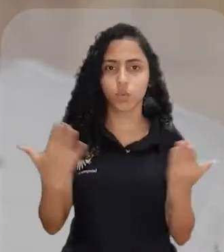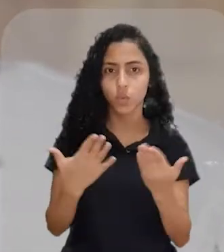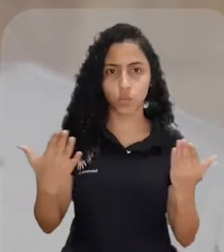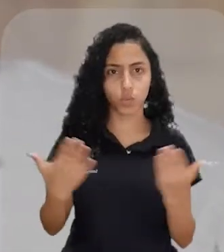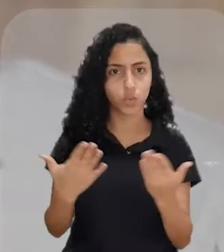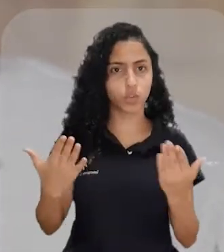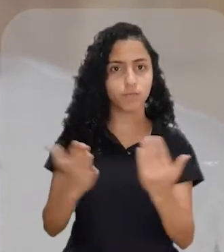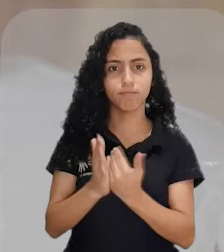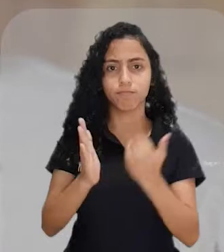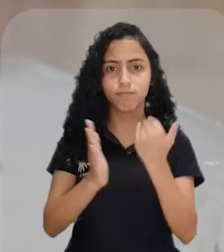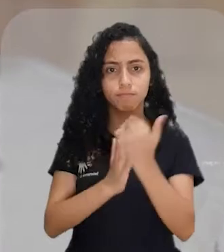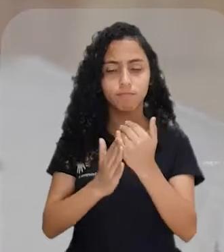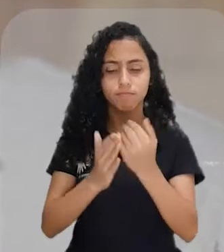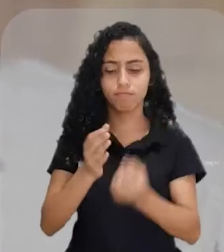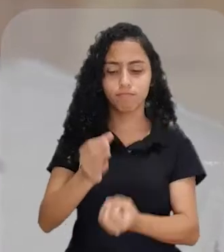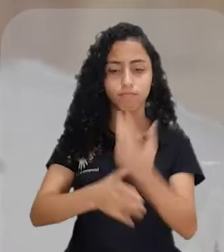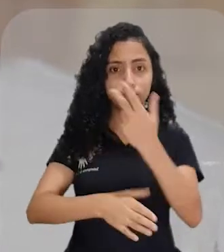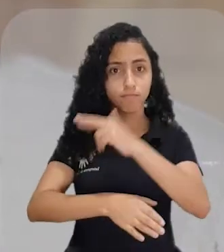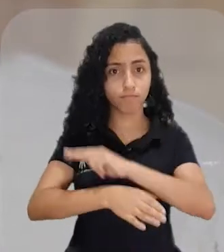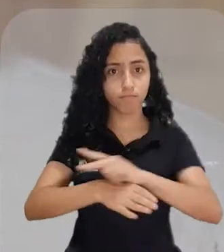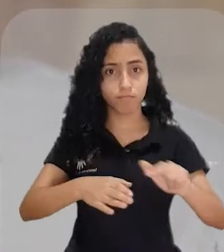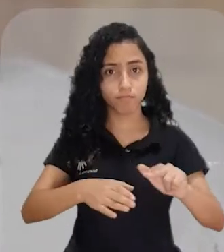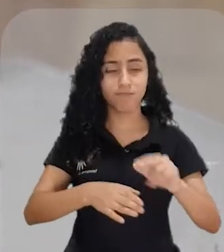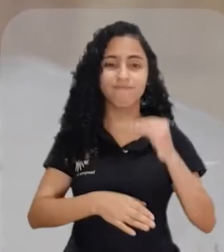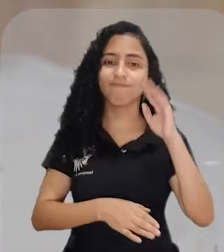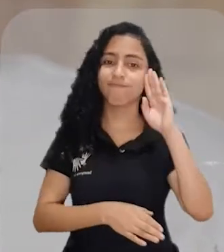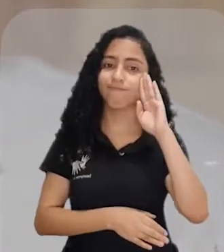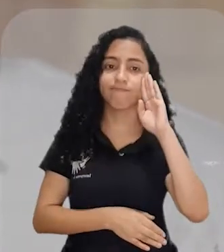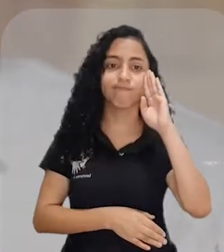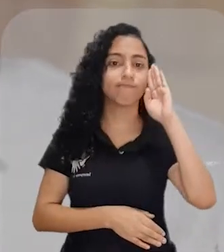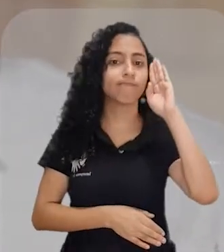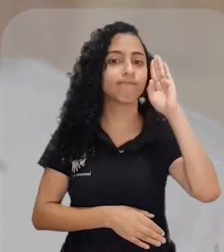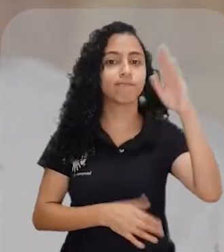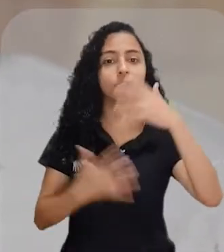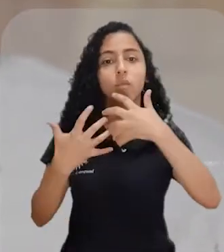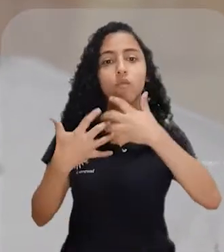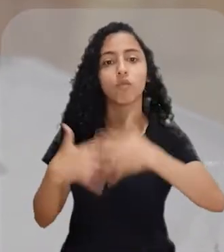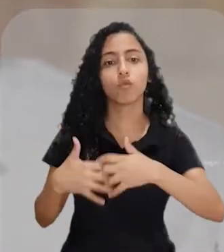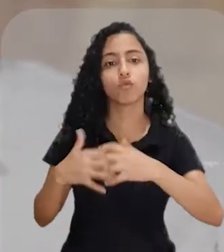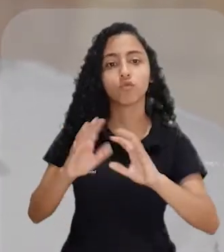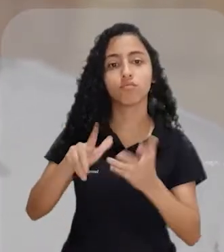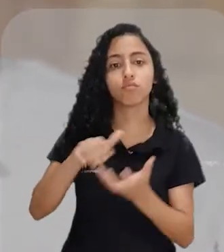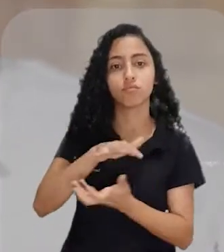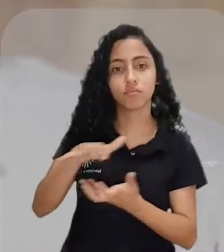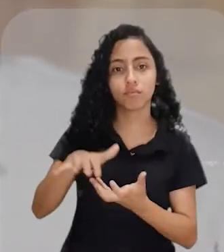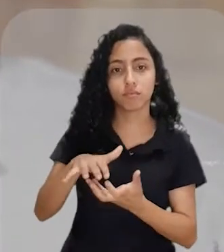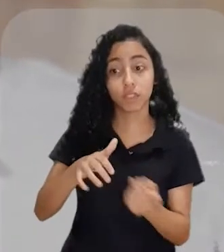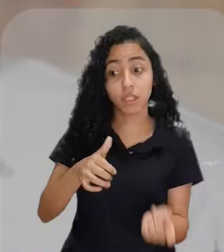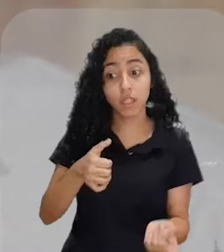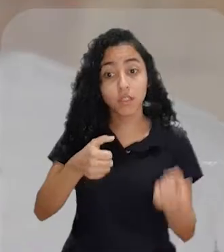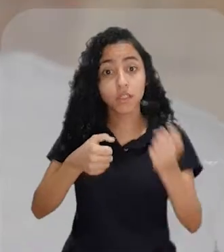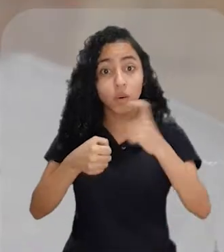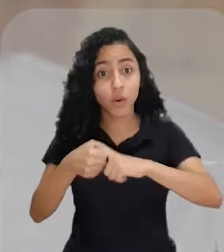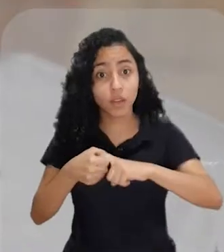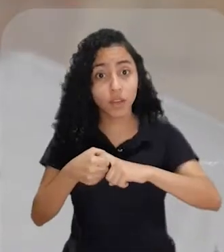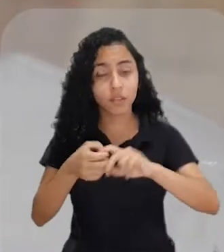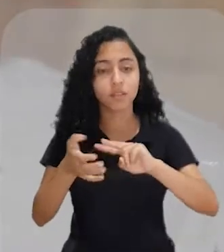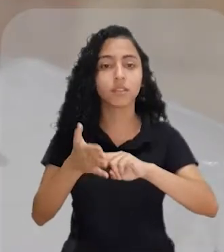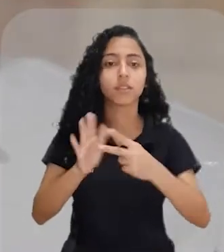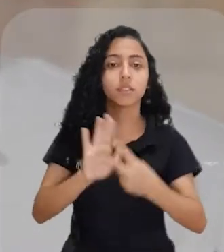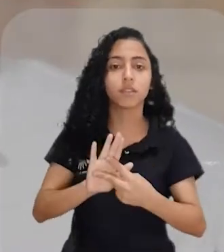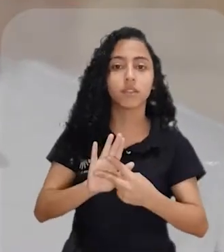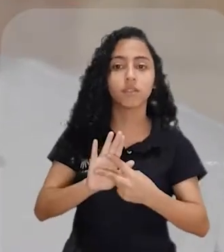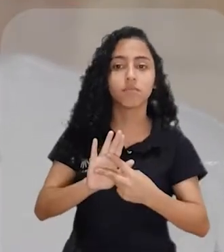biodiversidade. Então, a gente vai falar bastante sobre isso na aula de hoje. A biodiversidade é fundamental para o funcionamento dos ecossistemas. Então,